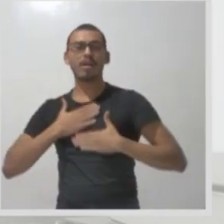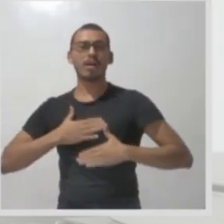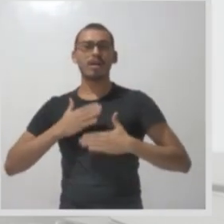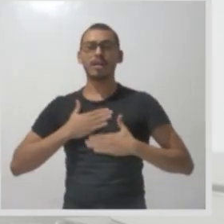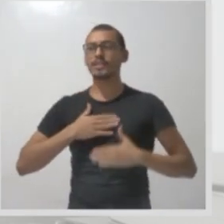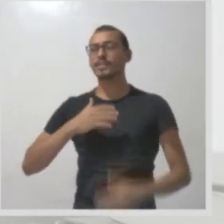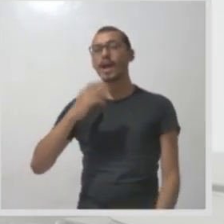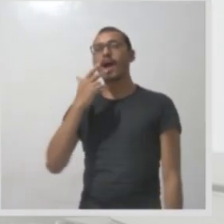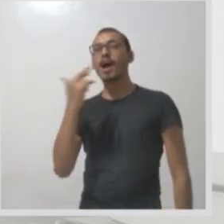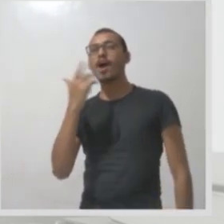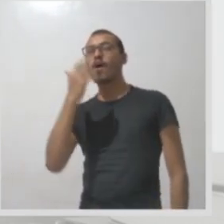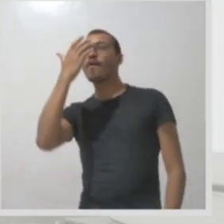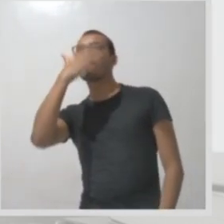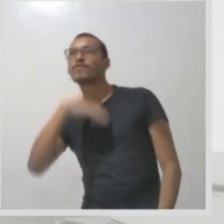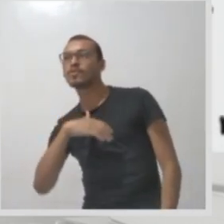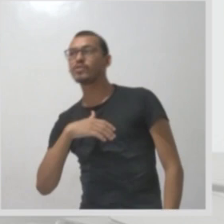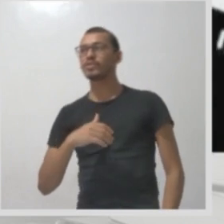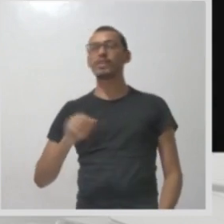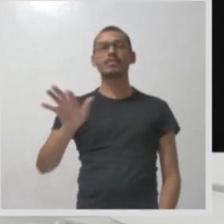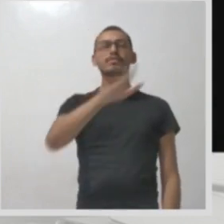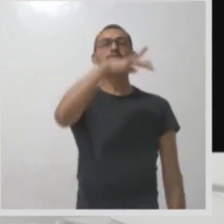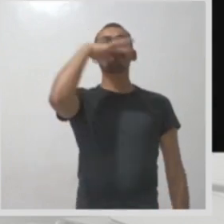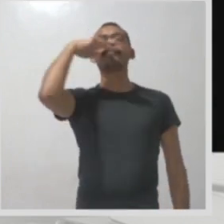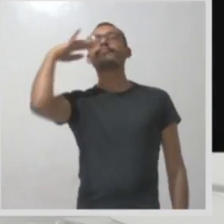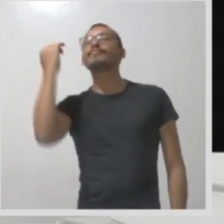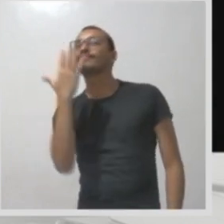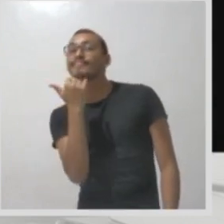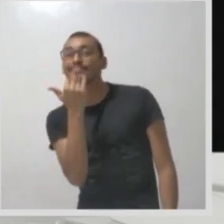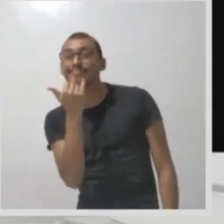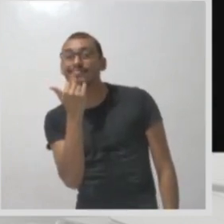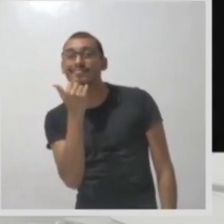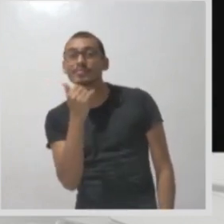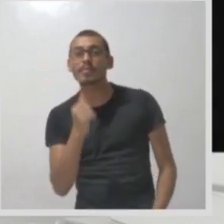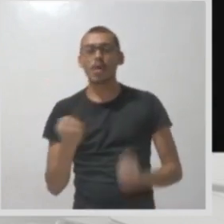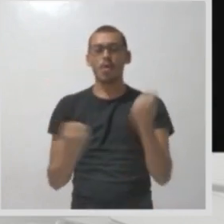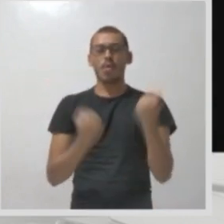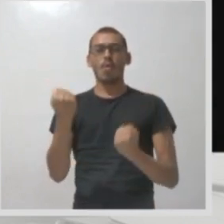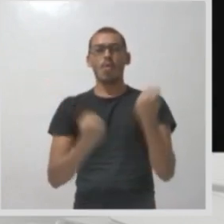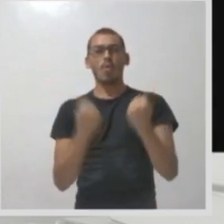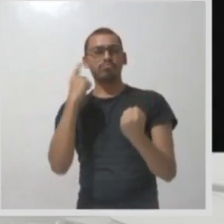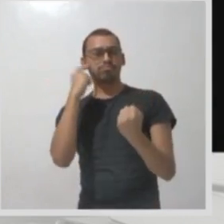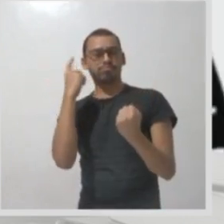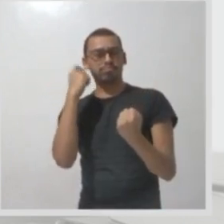fruta, e no cheiro da comida, e no ronco do motor,